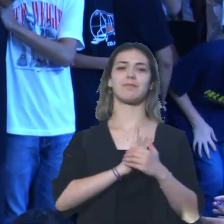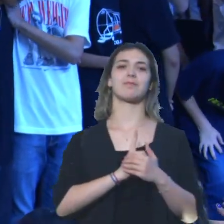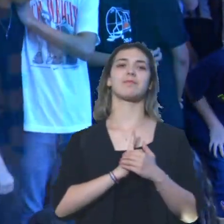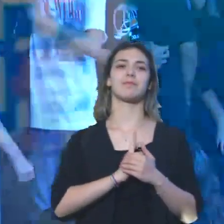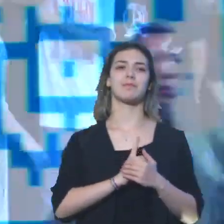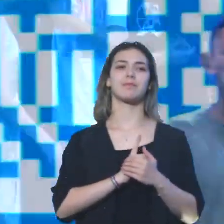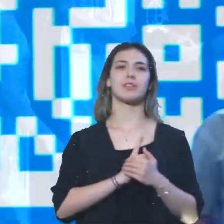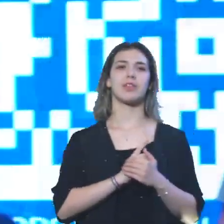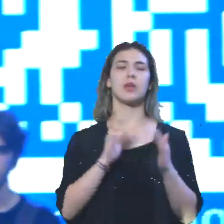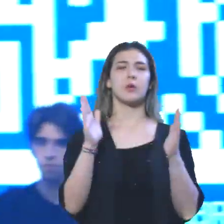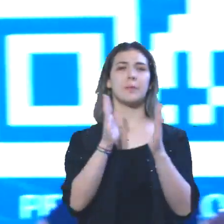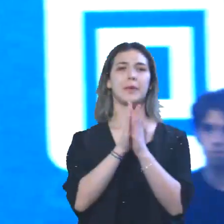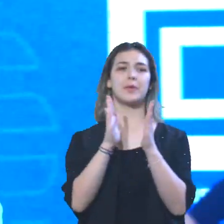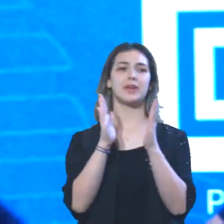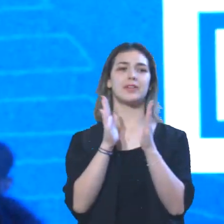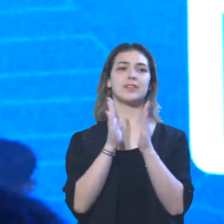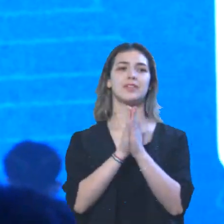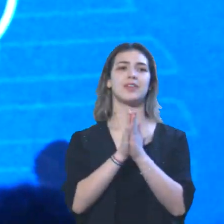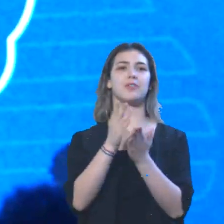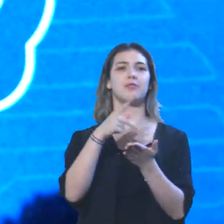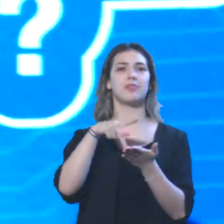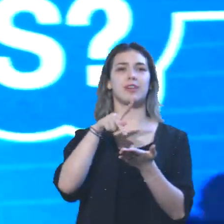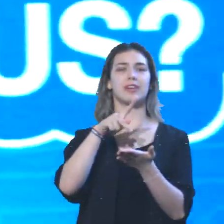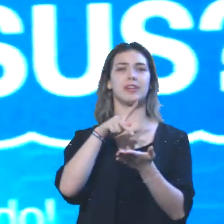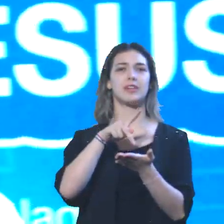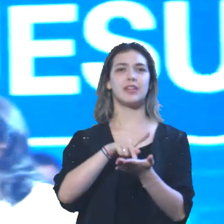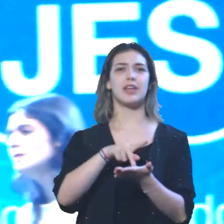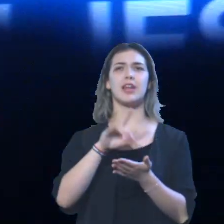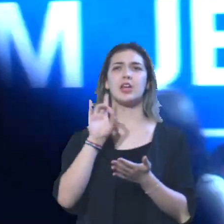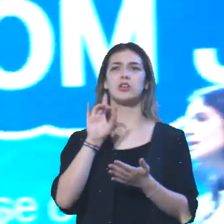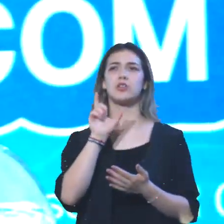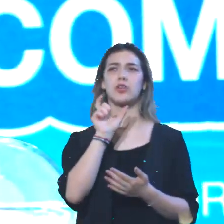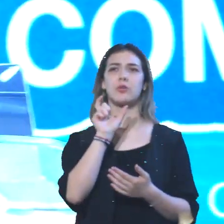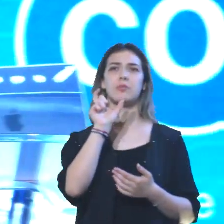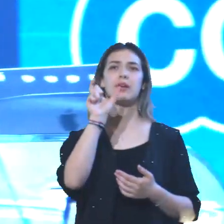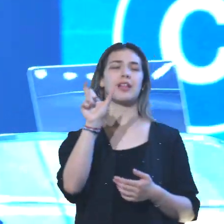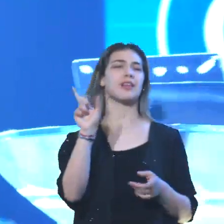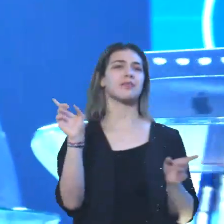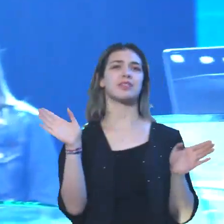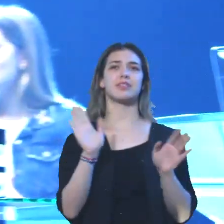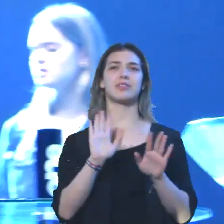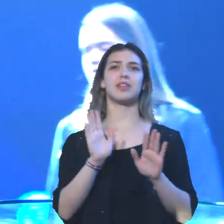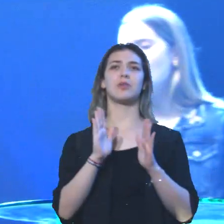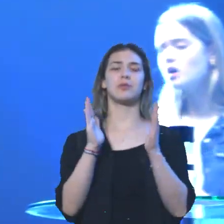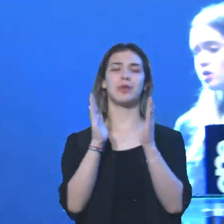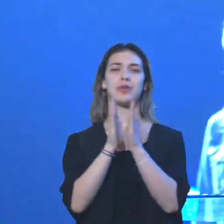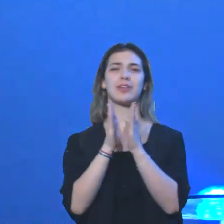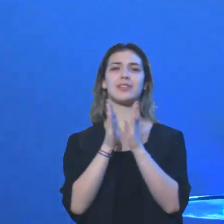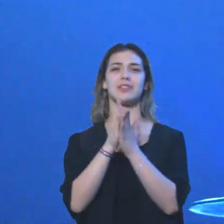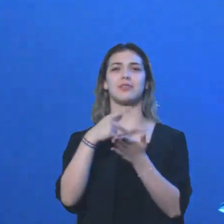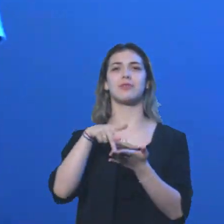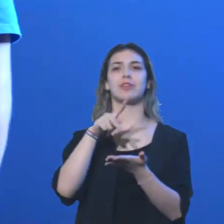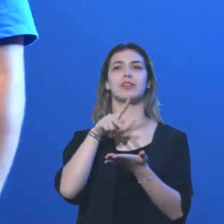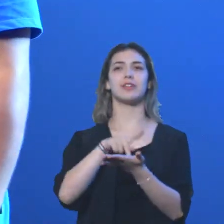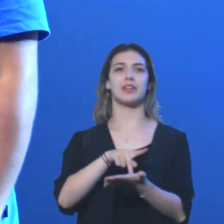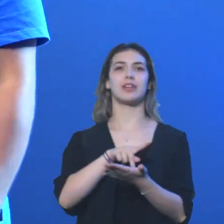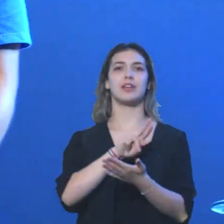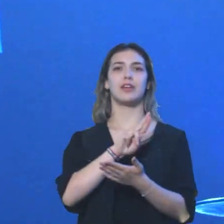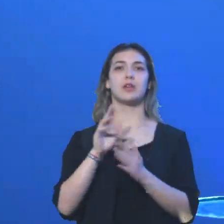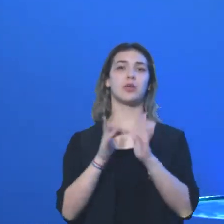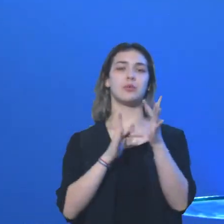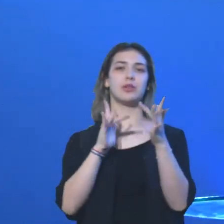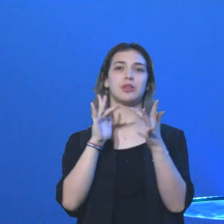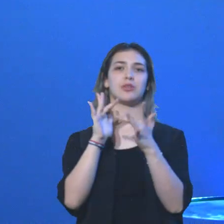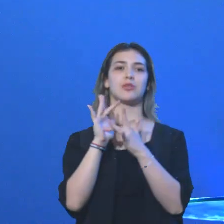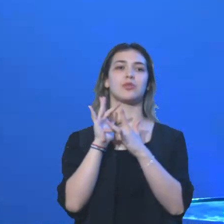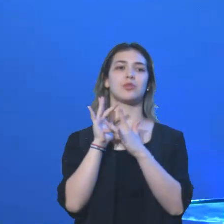oração verdadeira, Deus. Que não seja palavras jogadas ao vento, Deus. E que em nome de Jesus